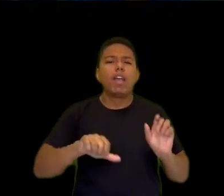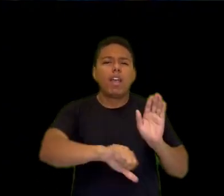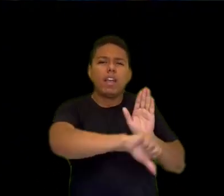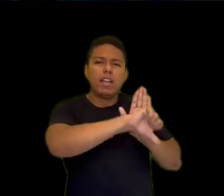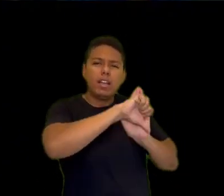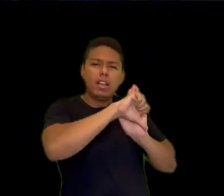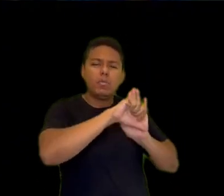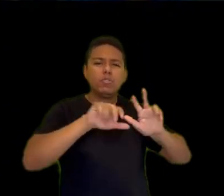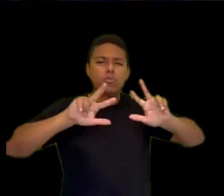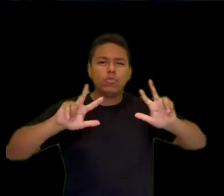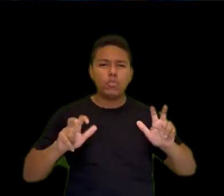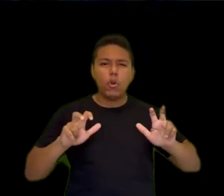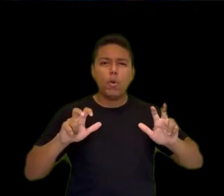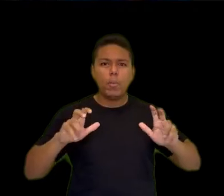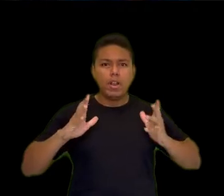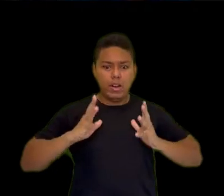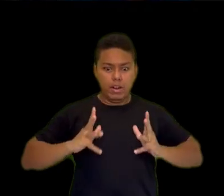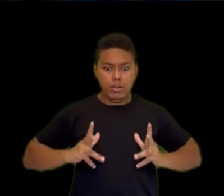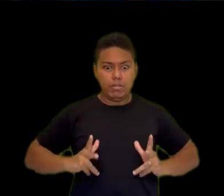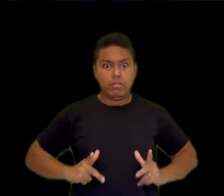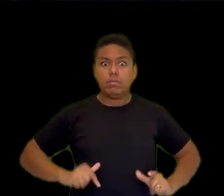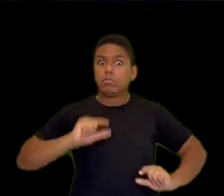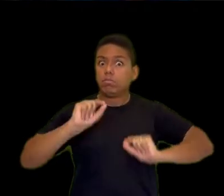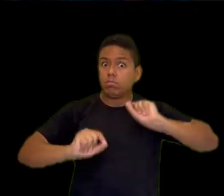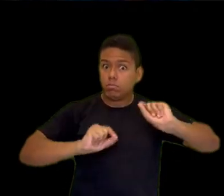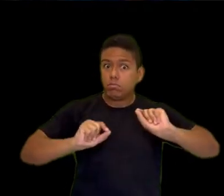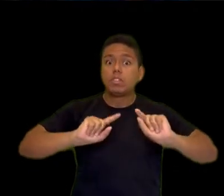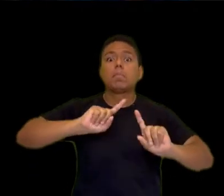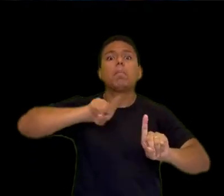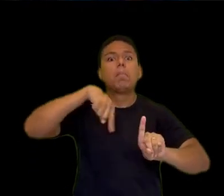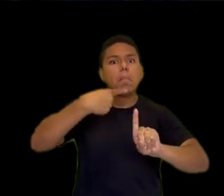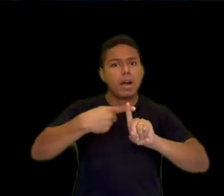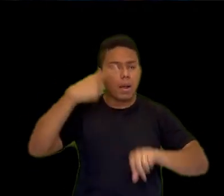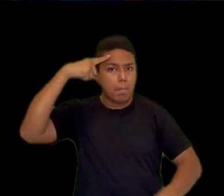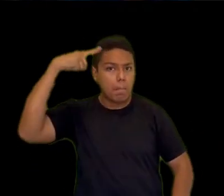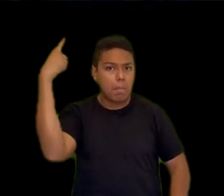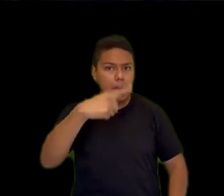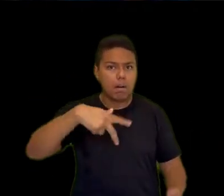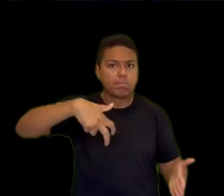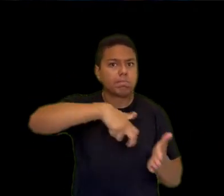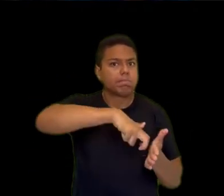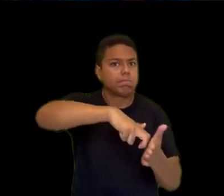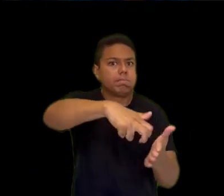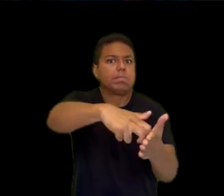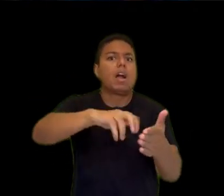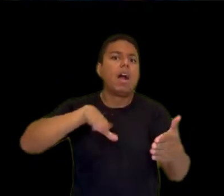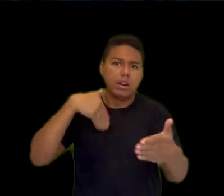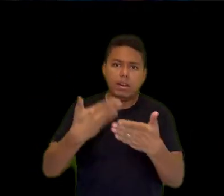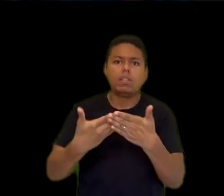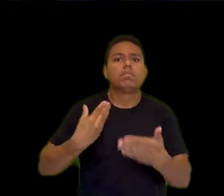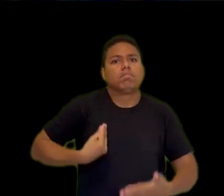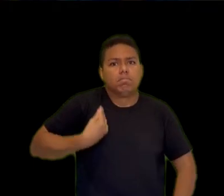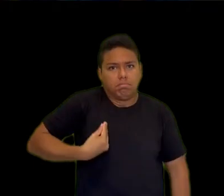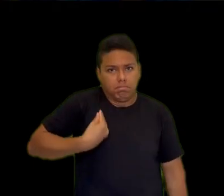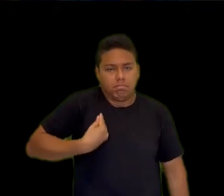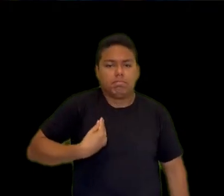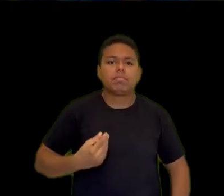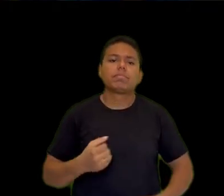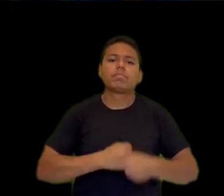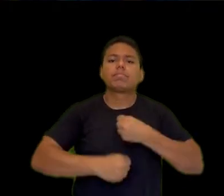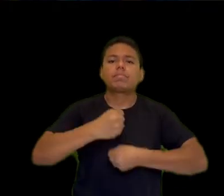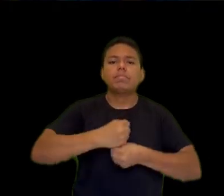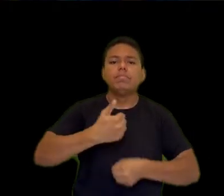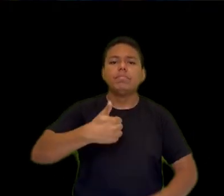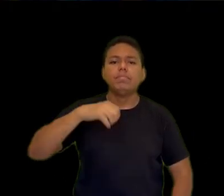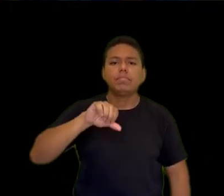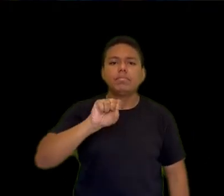sanções, respectivas, vigente até o momento. Em 81, a gente tem a criação do INCQS, né,